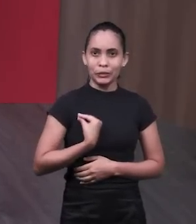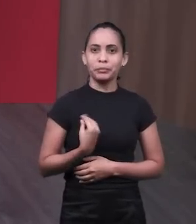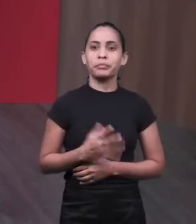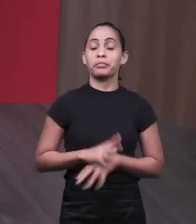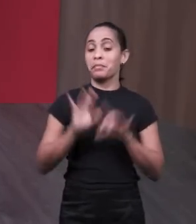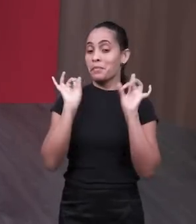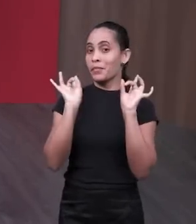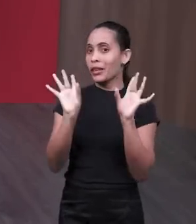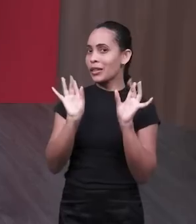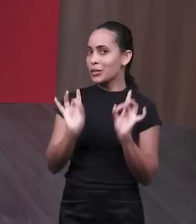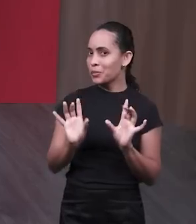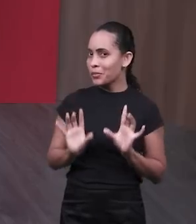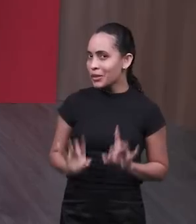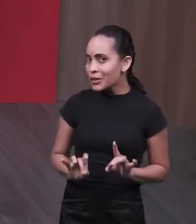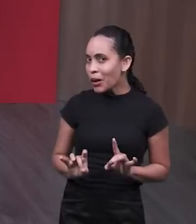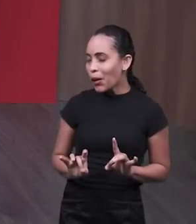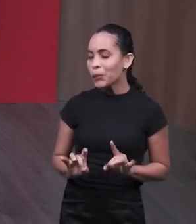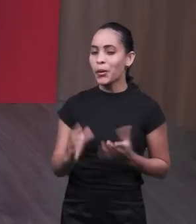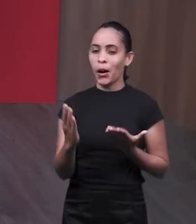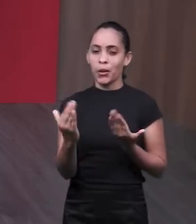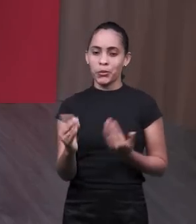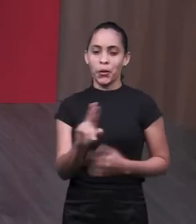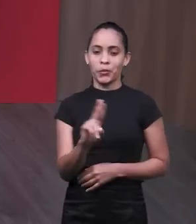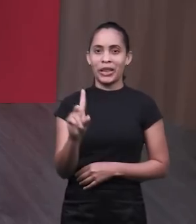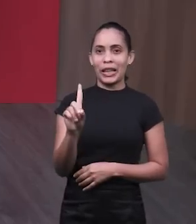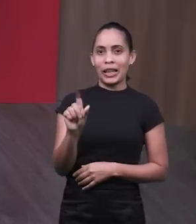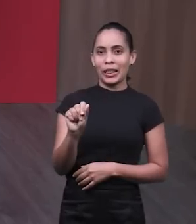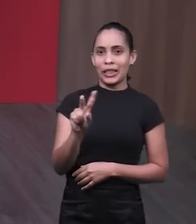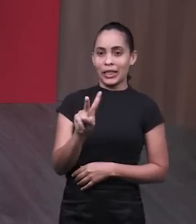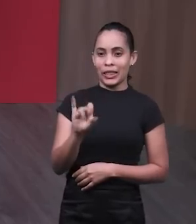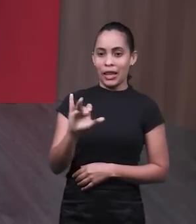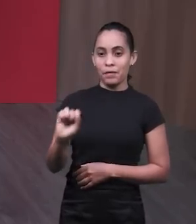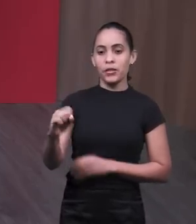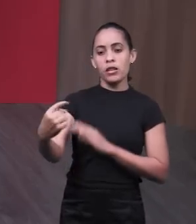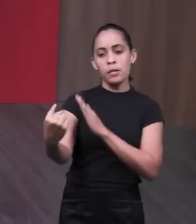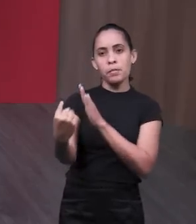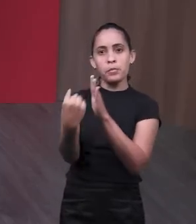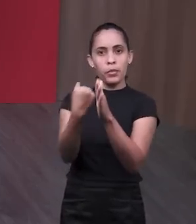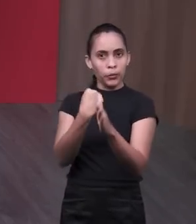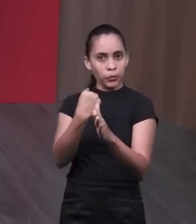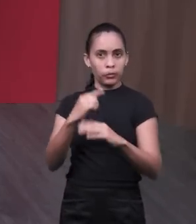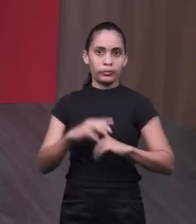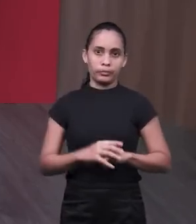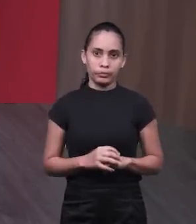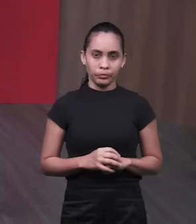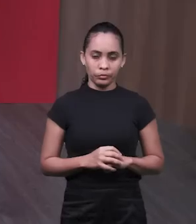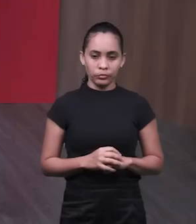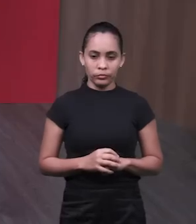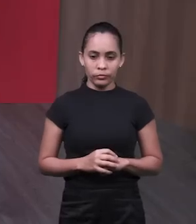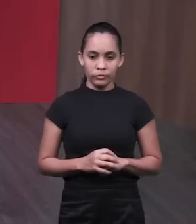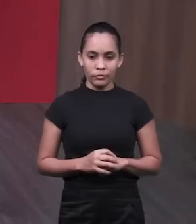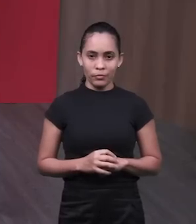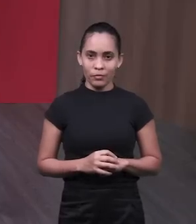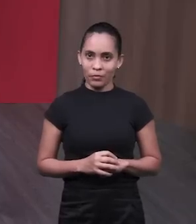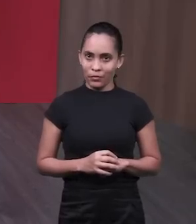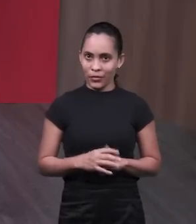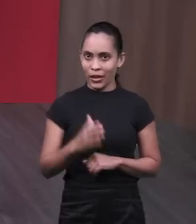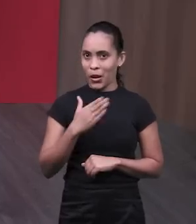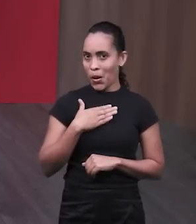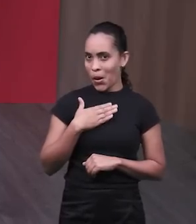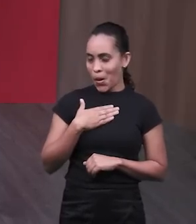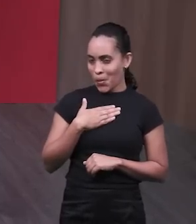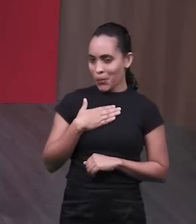conosco, especialmente ao jovem Davi Souza, que mandou a sua pergunta, mas ele não é meu parente,